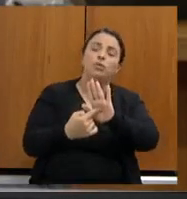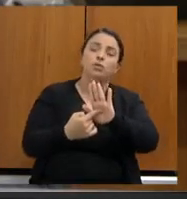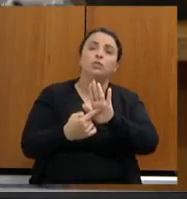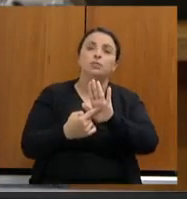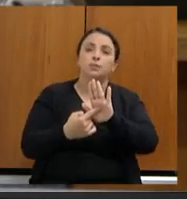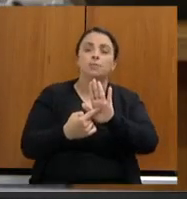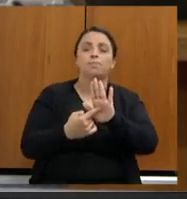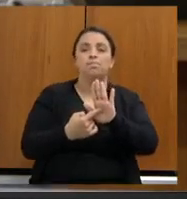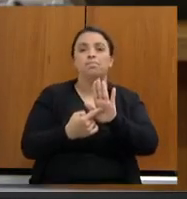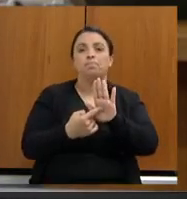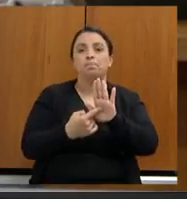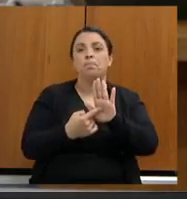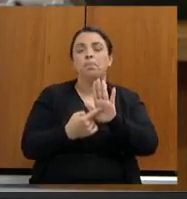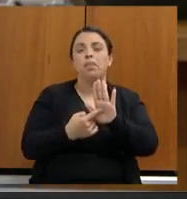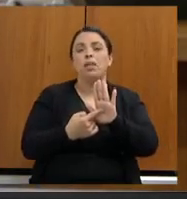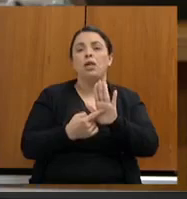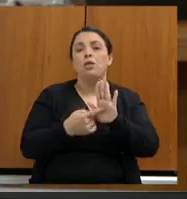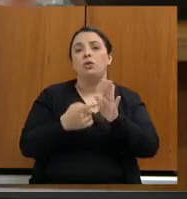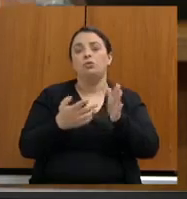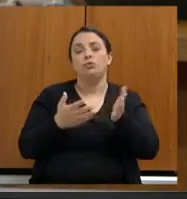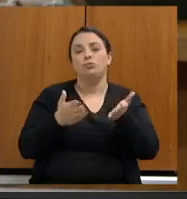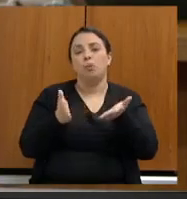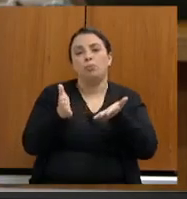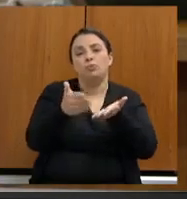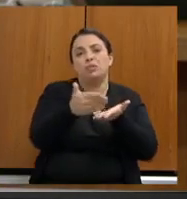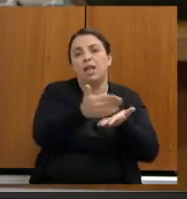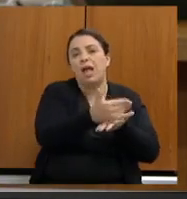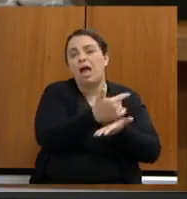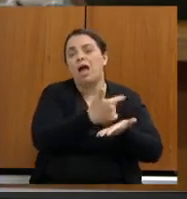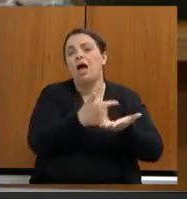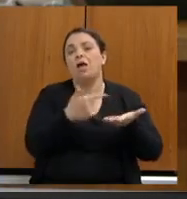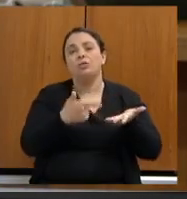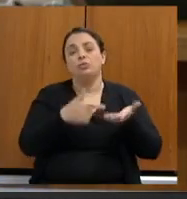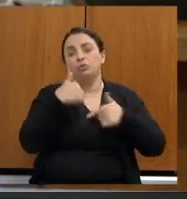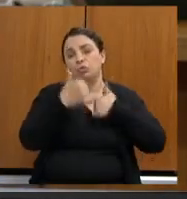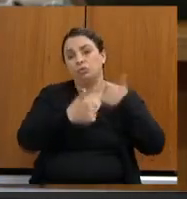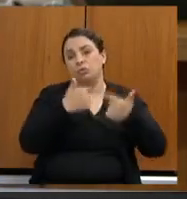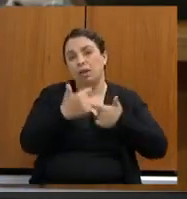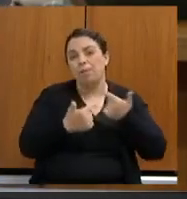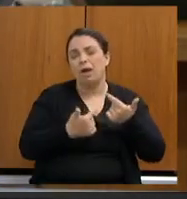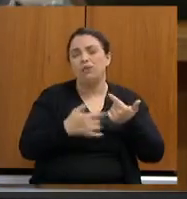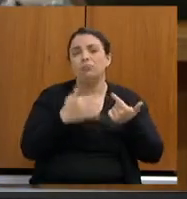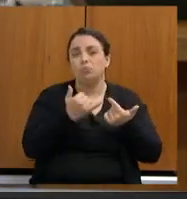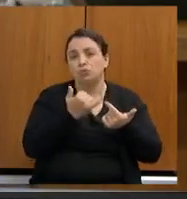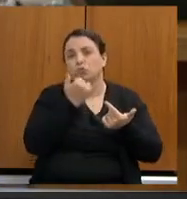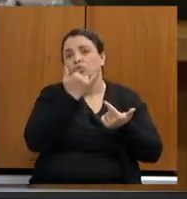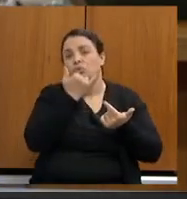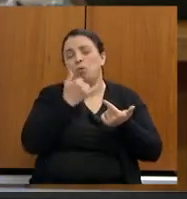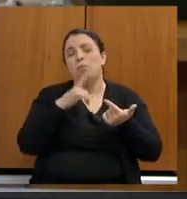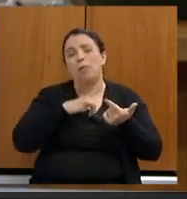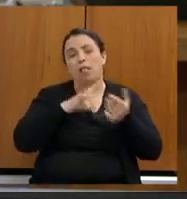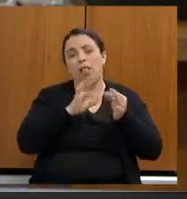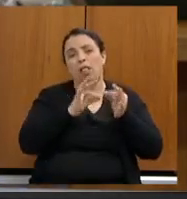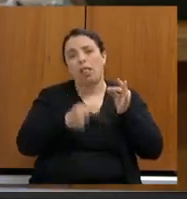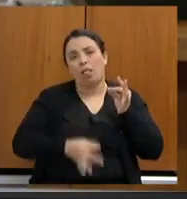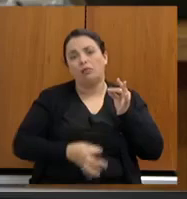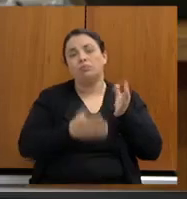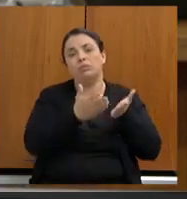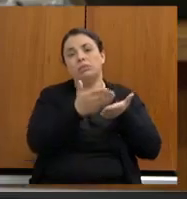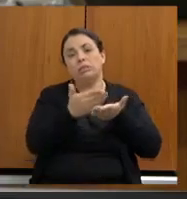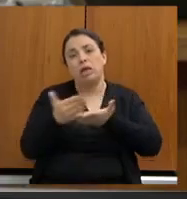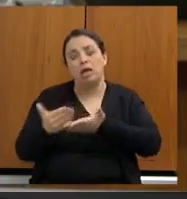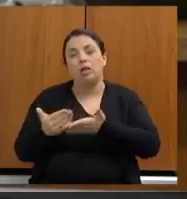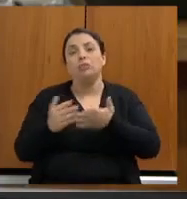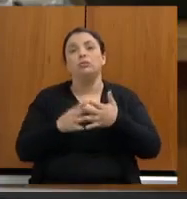conjunto enorme de dados até peço desculpas pressão realmente muitos dados os